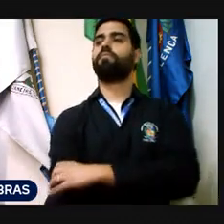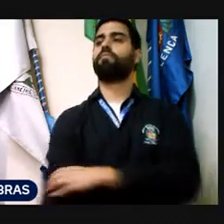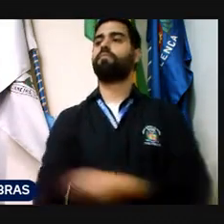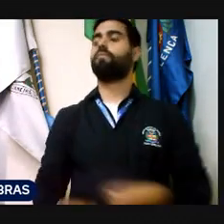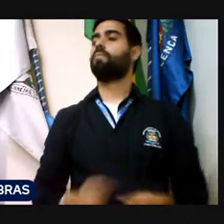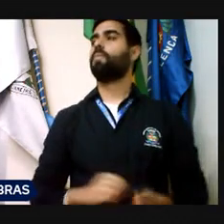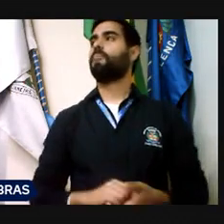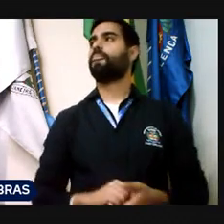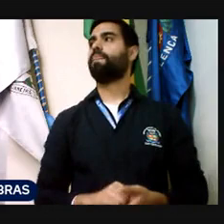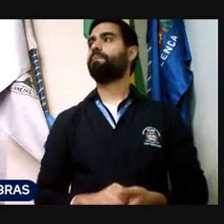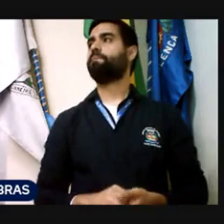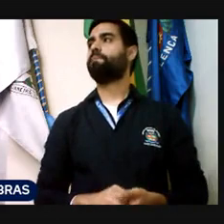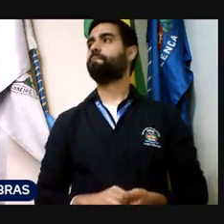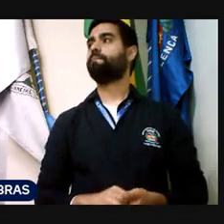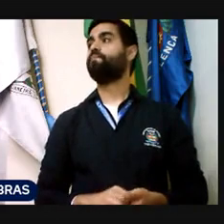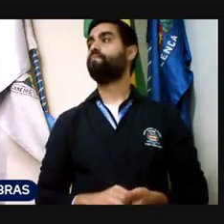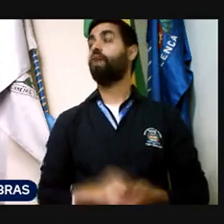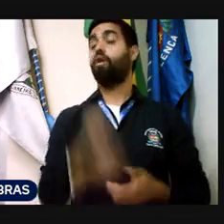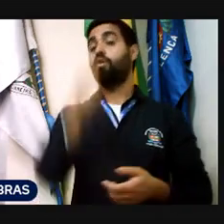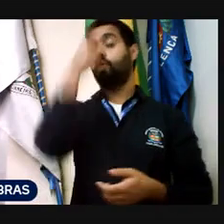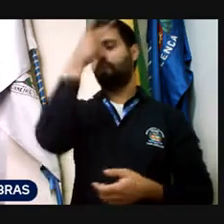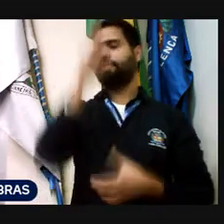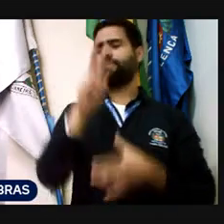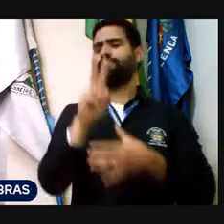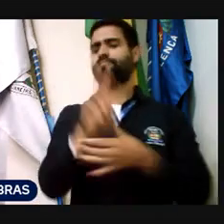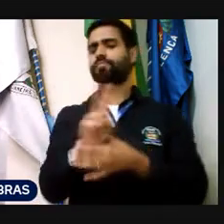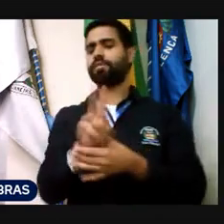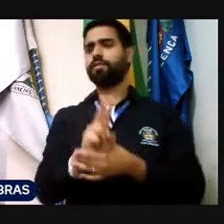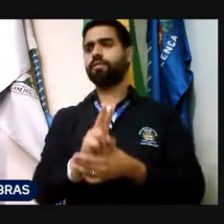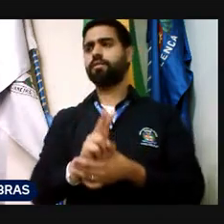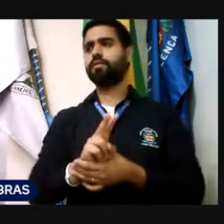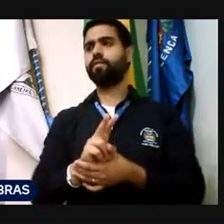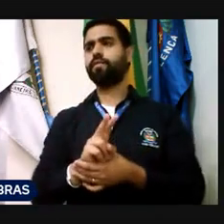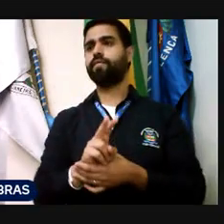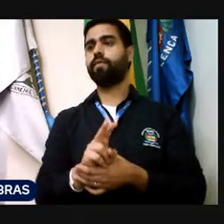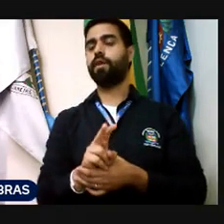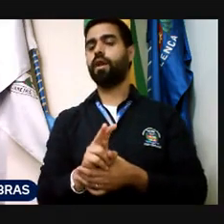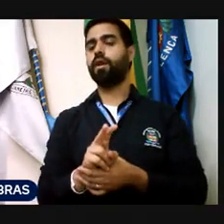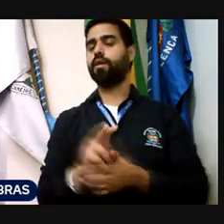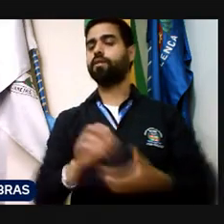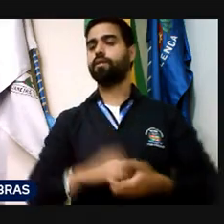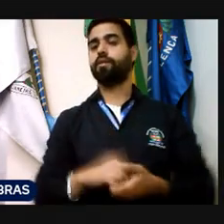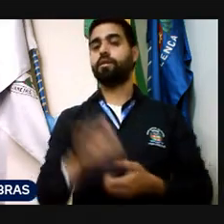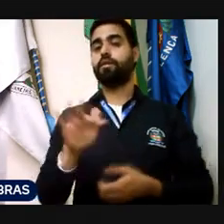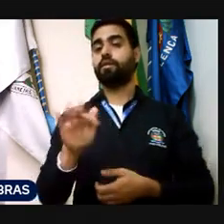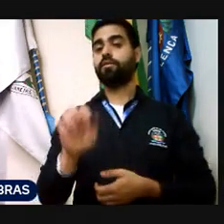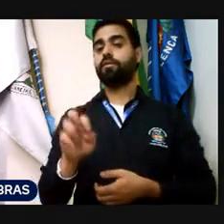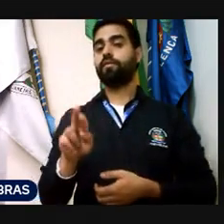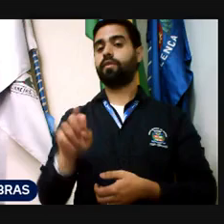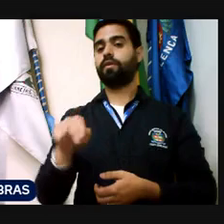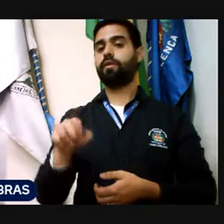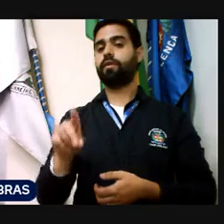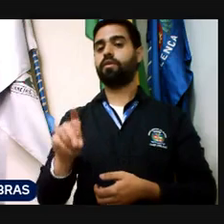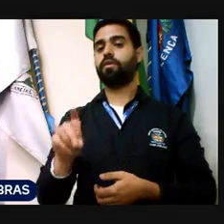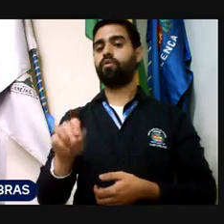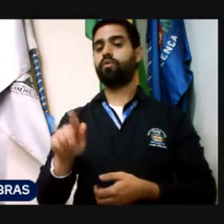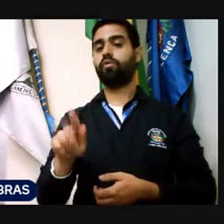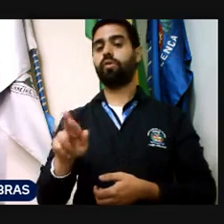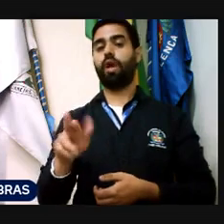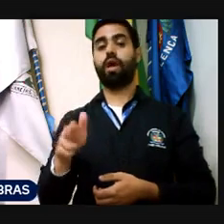Igreja Casa Legislativa, o prefeito municipal de Valença, no uso de suas atribuições legais, conforme o artigo